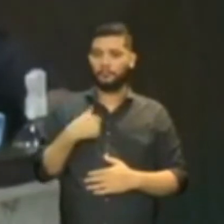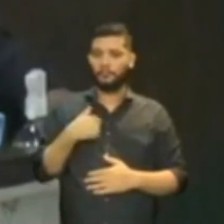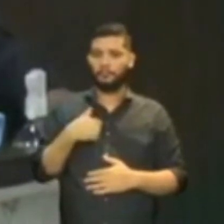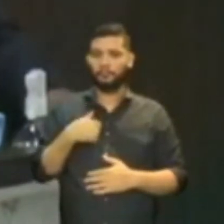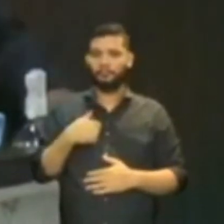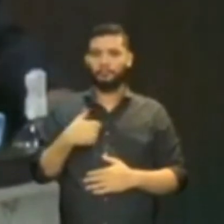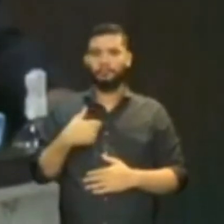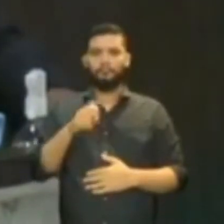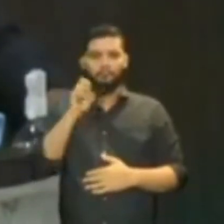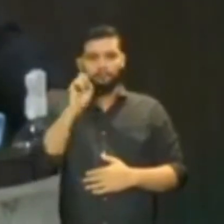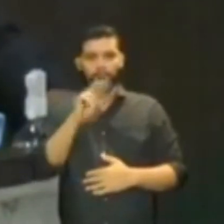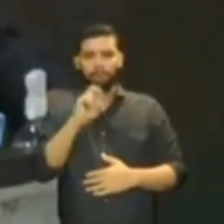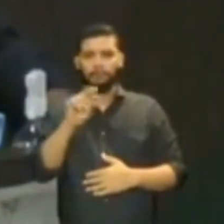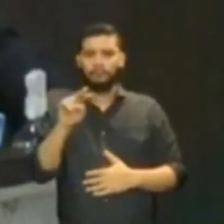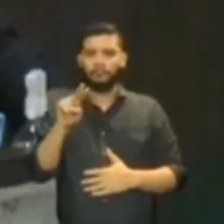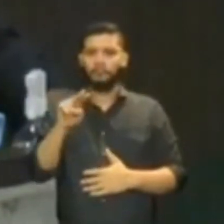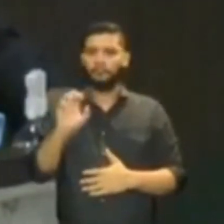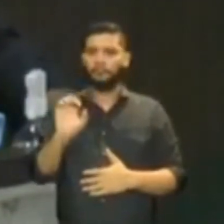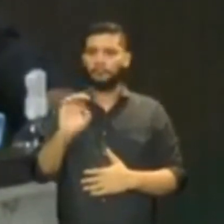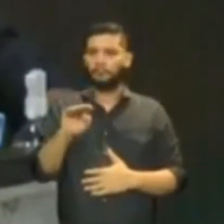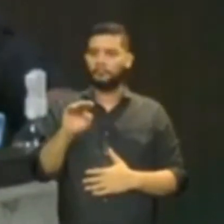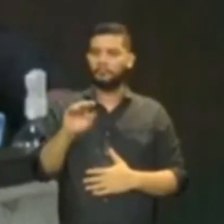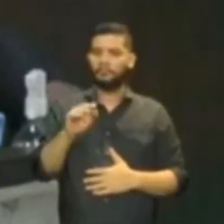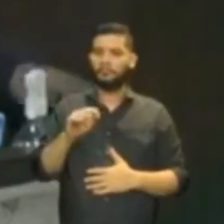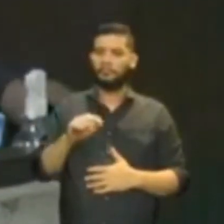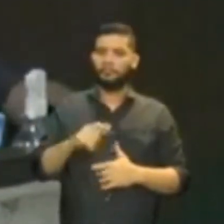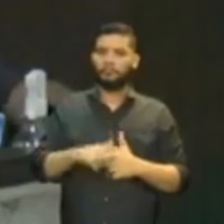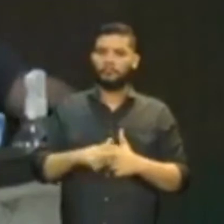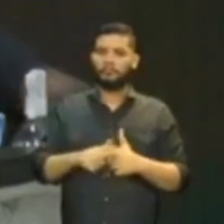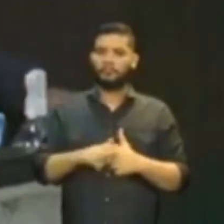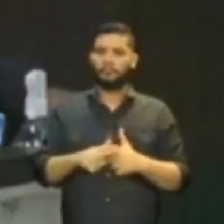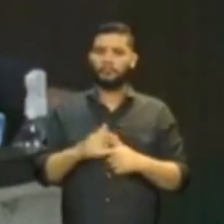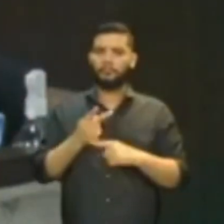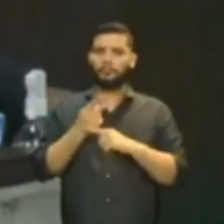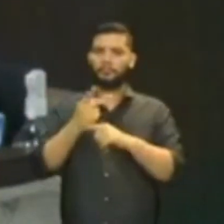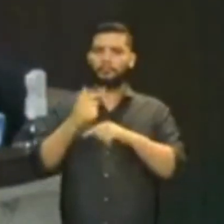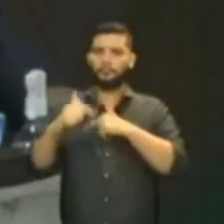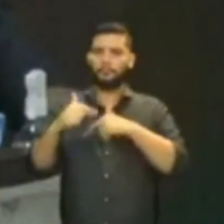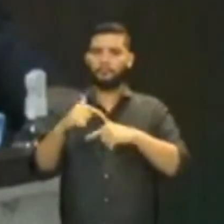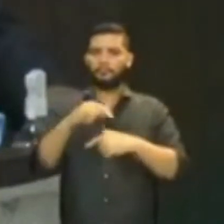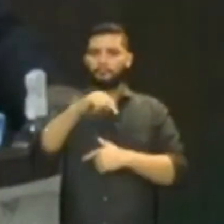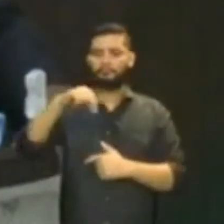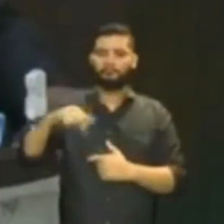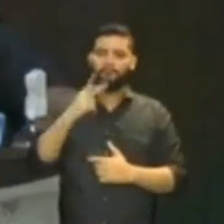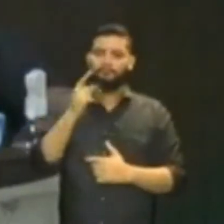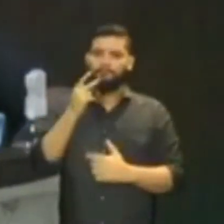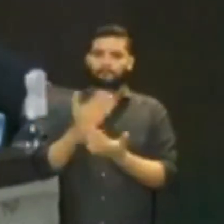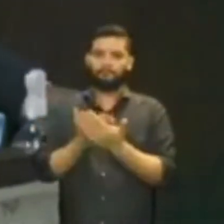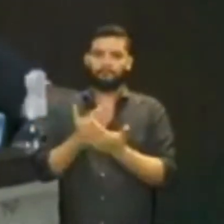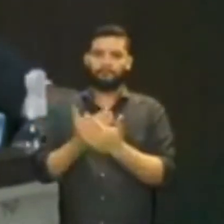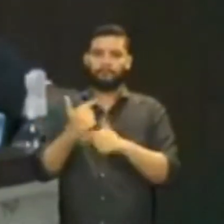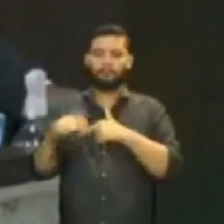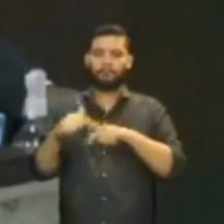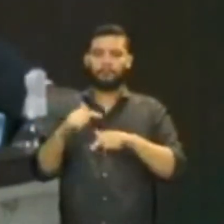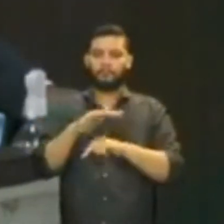as dificuldades que o cidadão de Caucaia passa, correndo atrás de emprego, tive que vir para Fortaleza para estudar, para trabalhar,